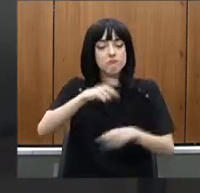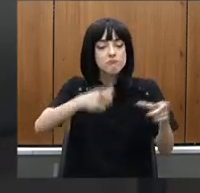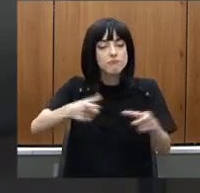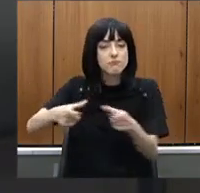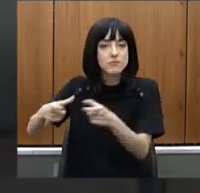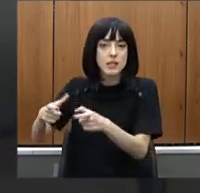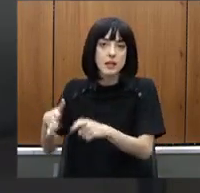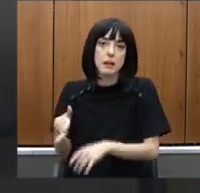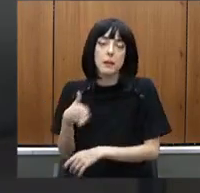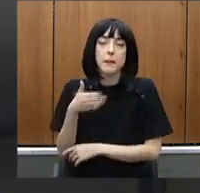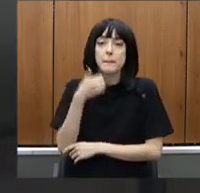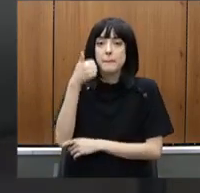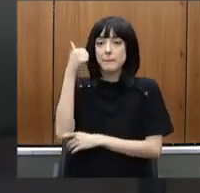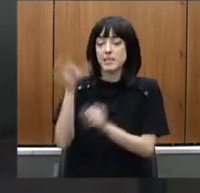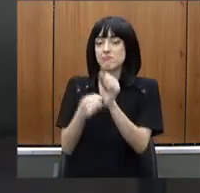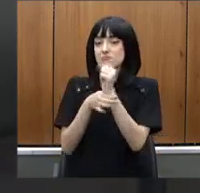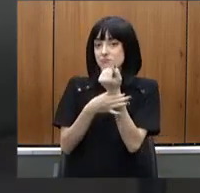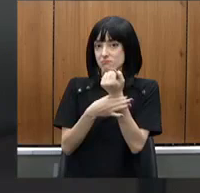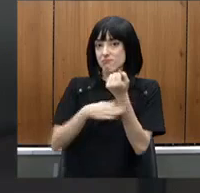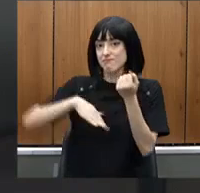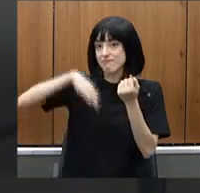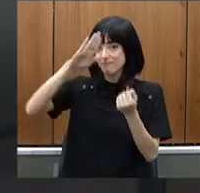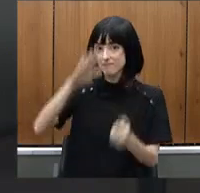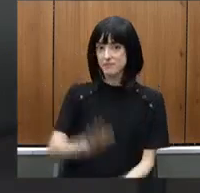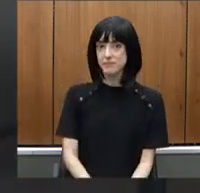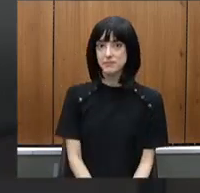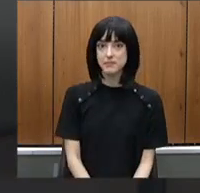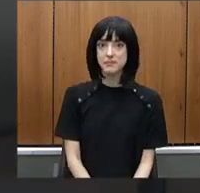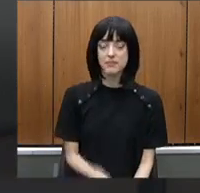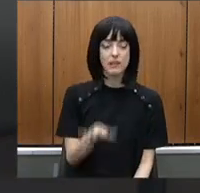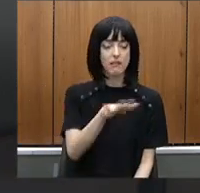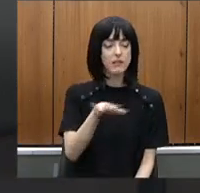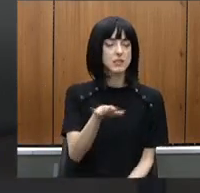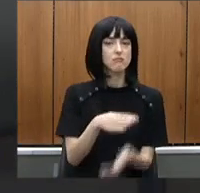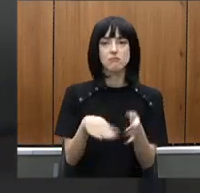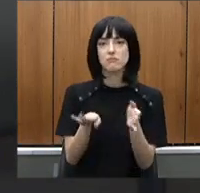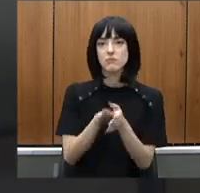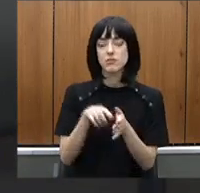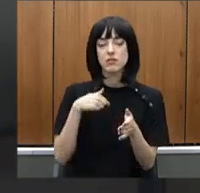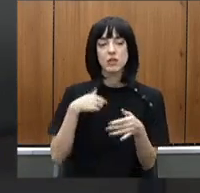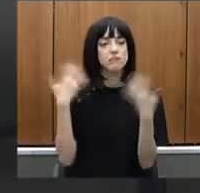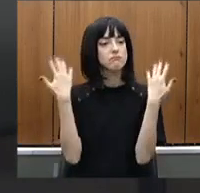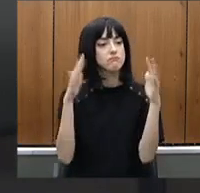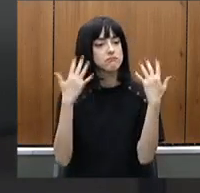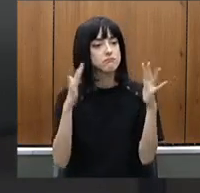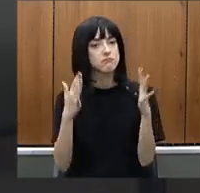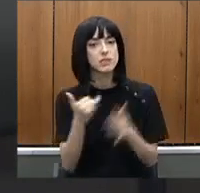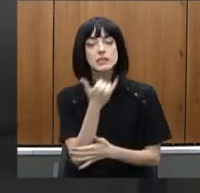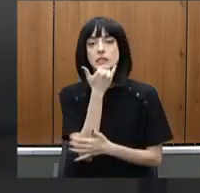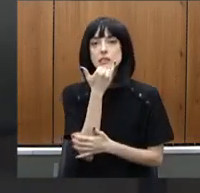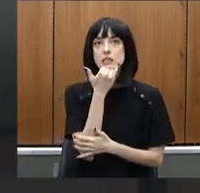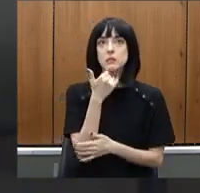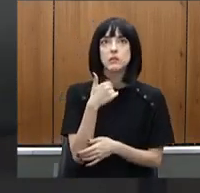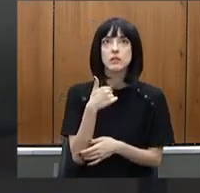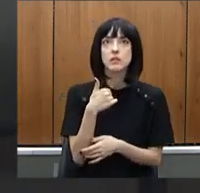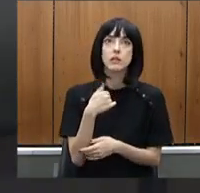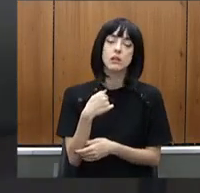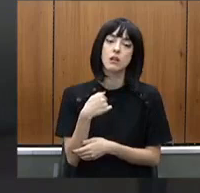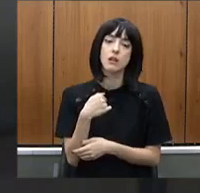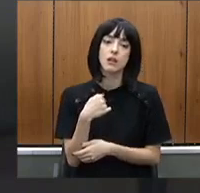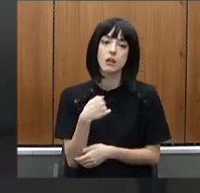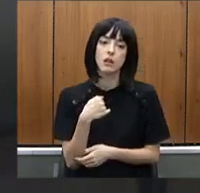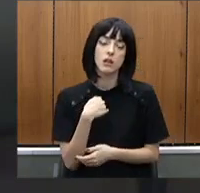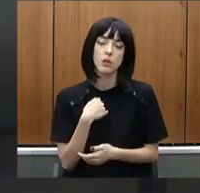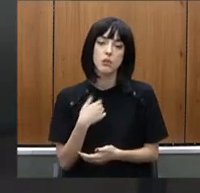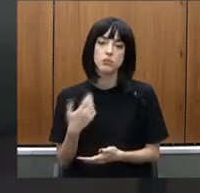da região toda então É mas é parabenizar complementar pedir desculpa que eu estou vendo após o Dr Jarbas Soares representasse a assembleia